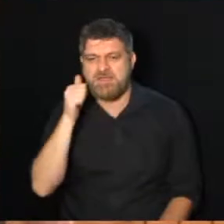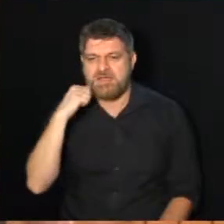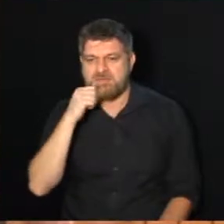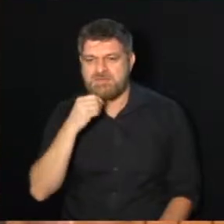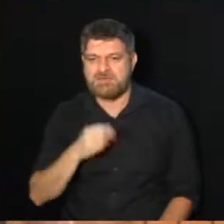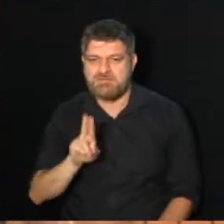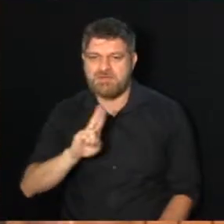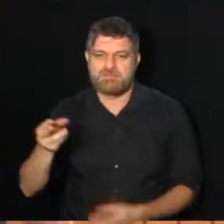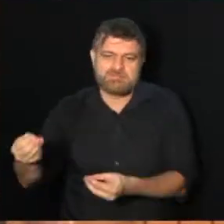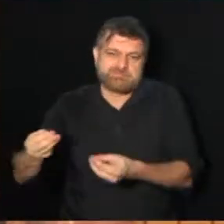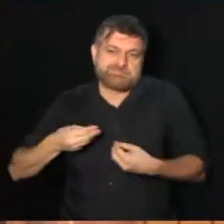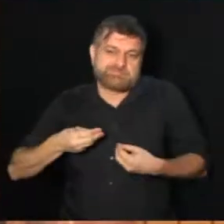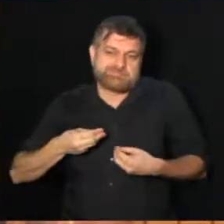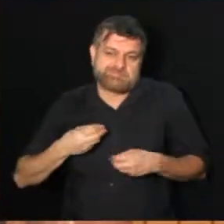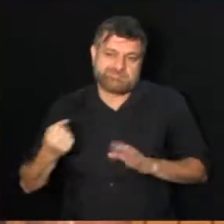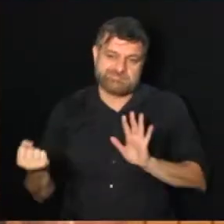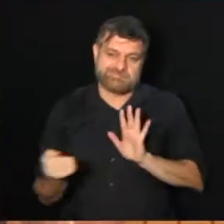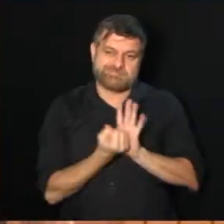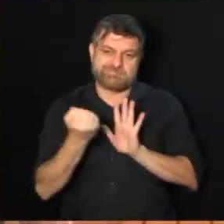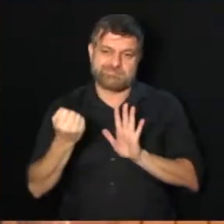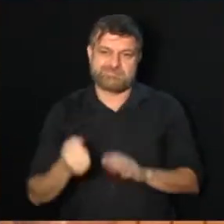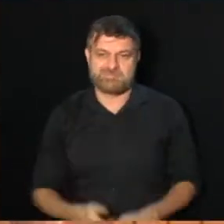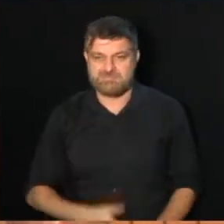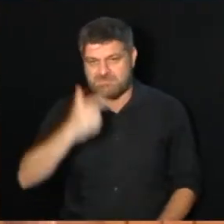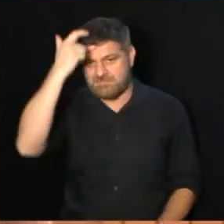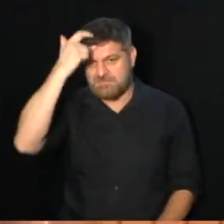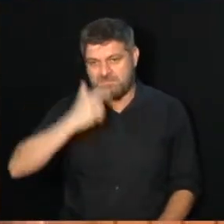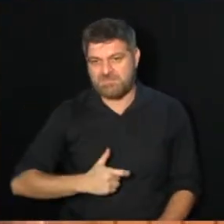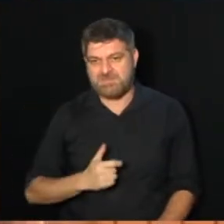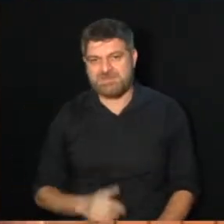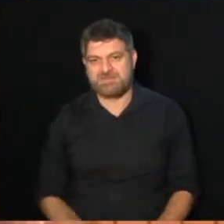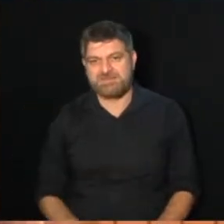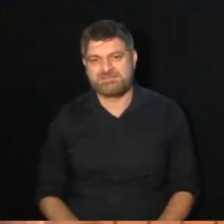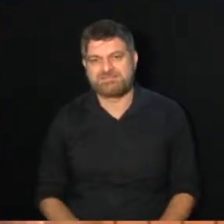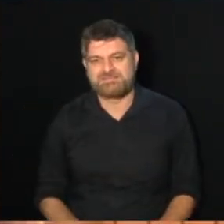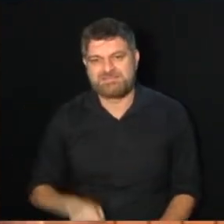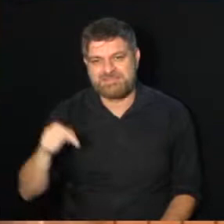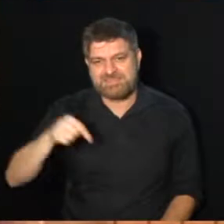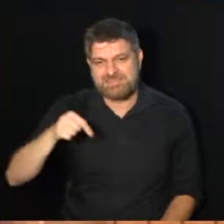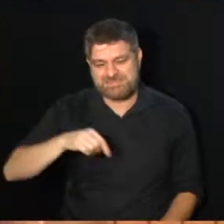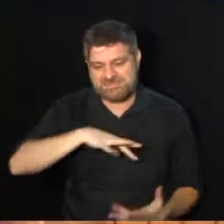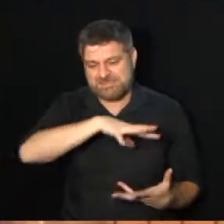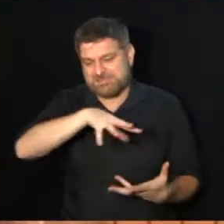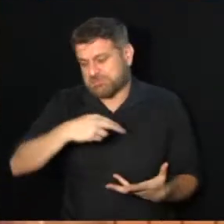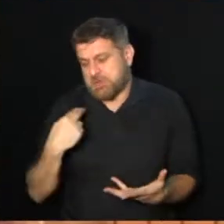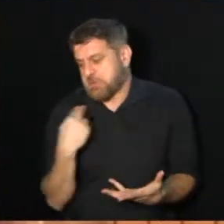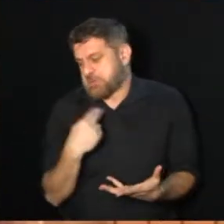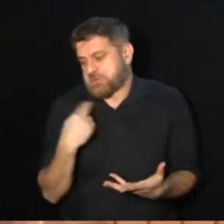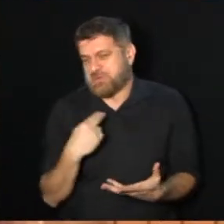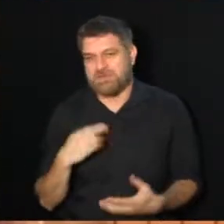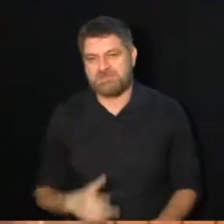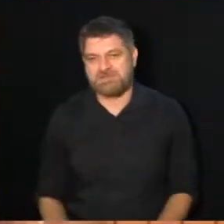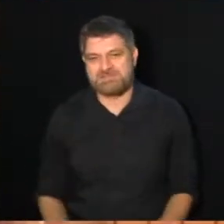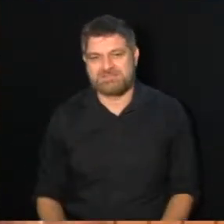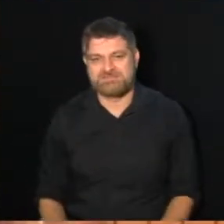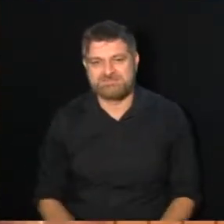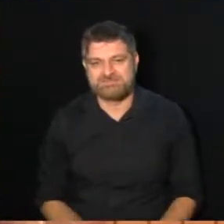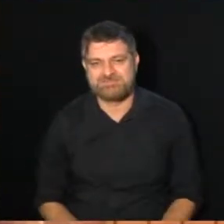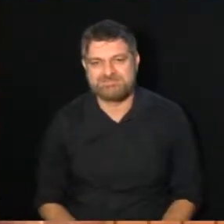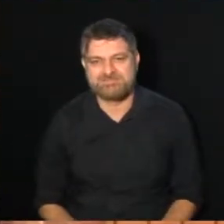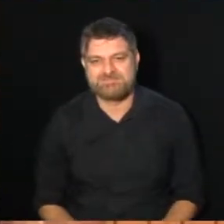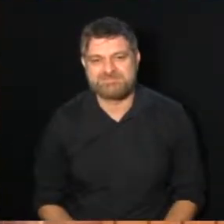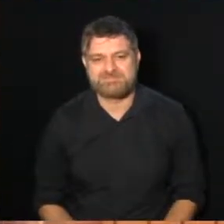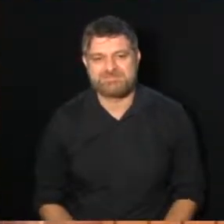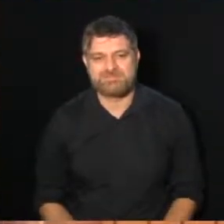e para as pessoas poderem me identificar aqui nesse planeta azul que viaja pelo universo,